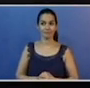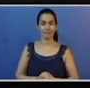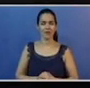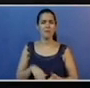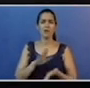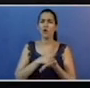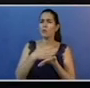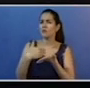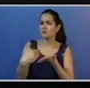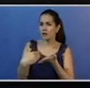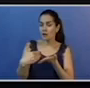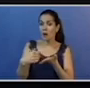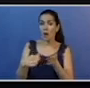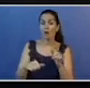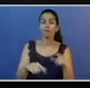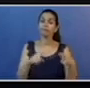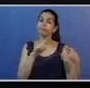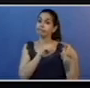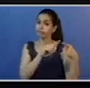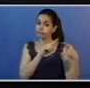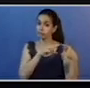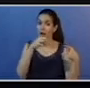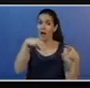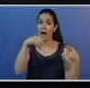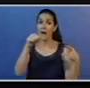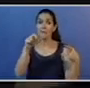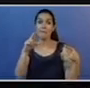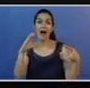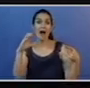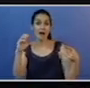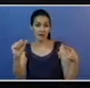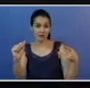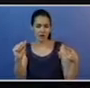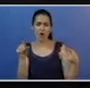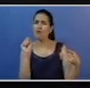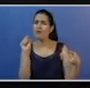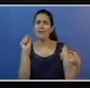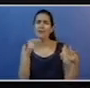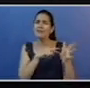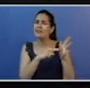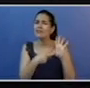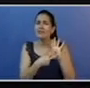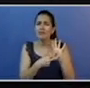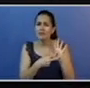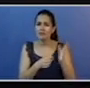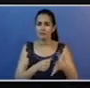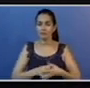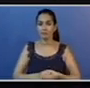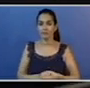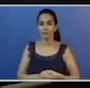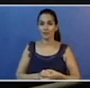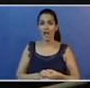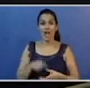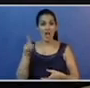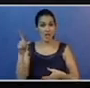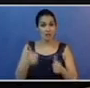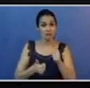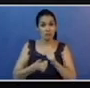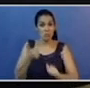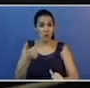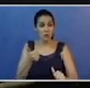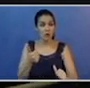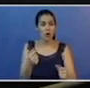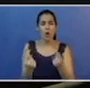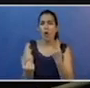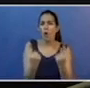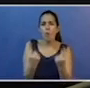Para começarmos, vamos falar primeiro sobre os esportes de marca. Então, o que são os esportes de marca? São aqueles esportes que